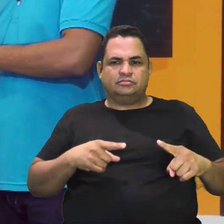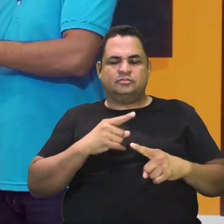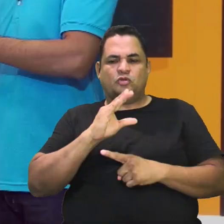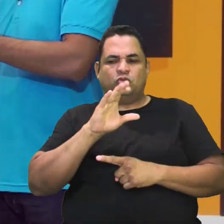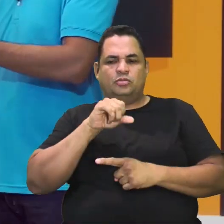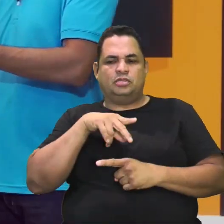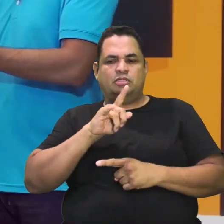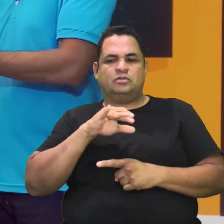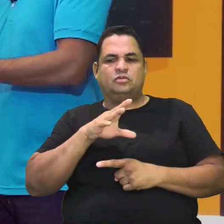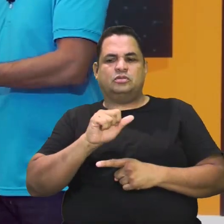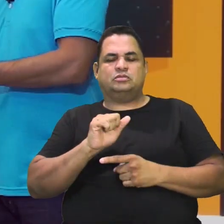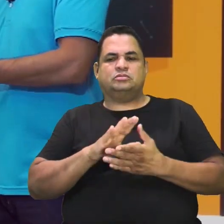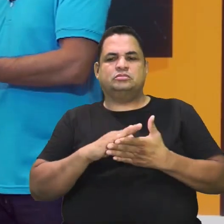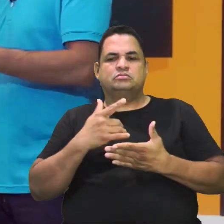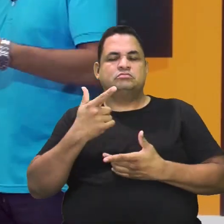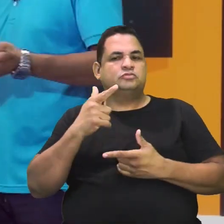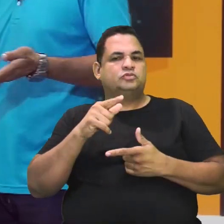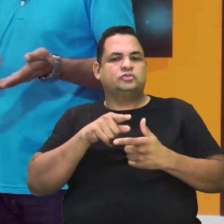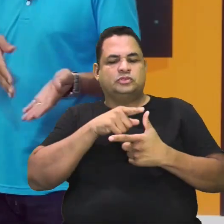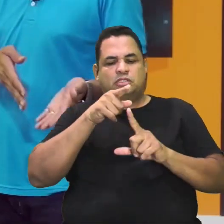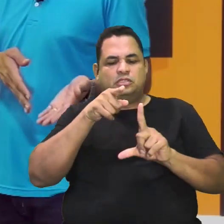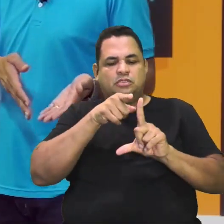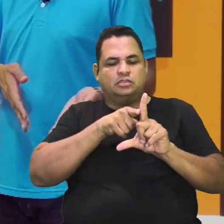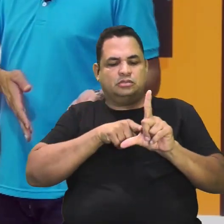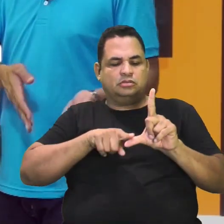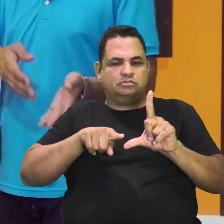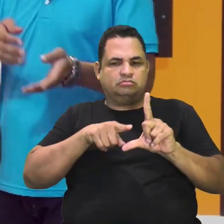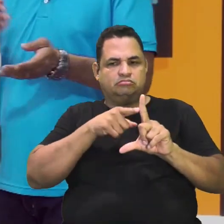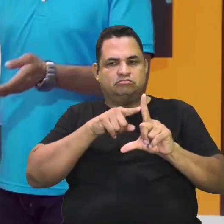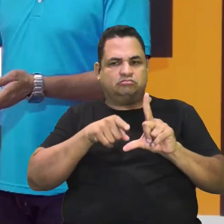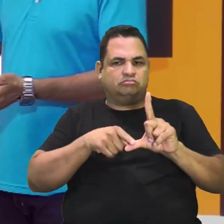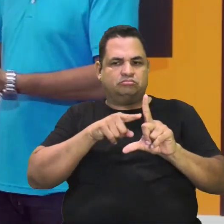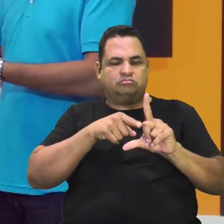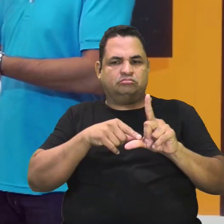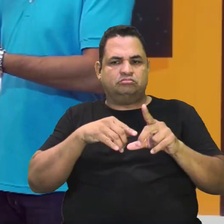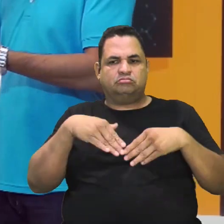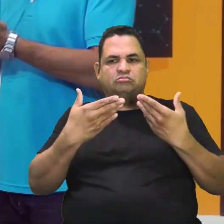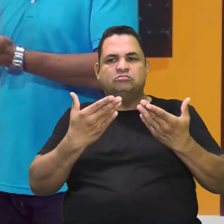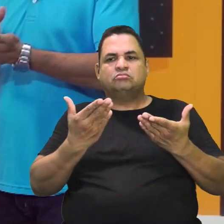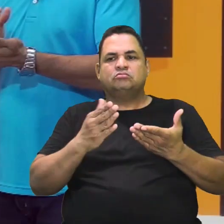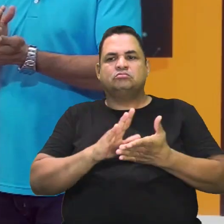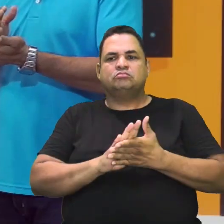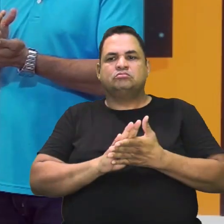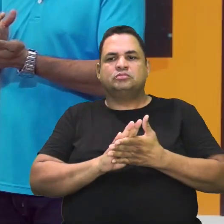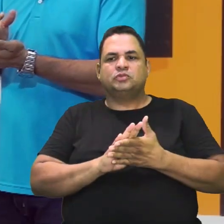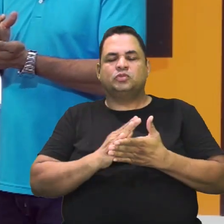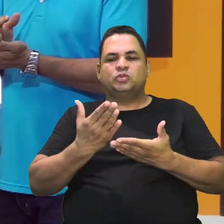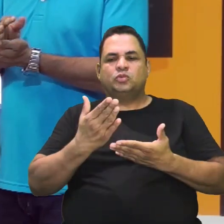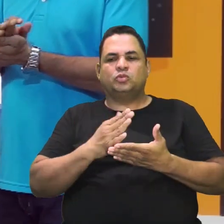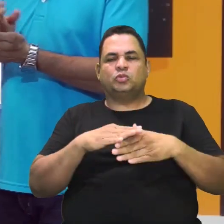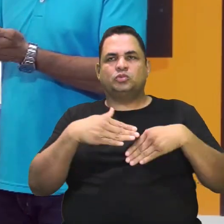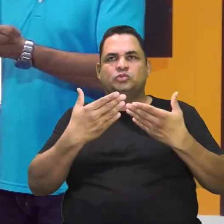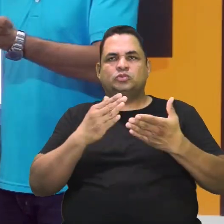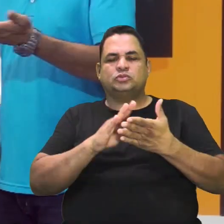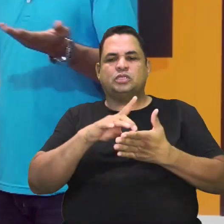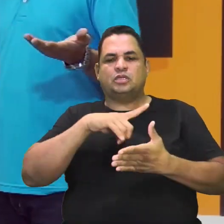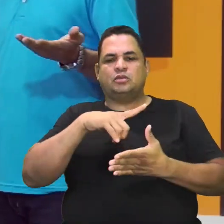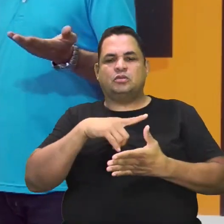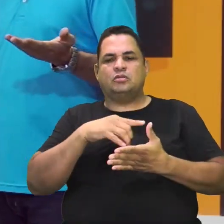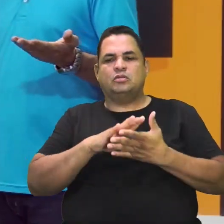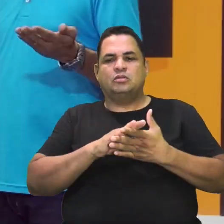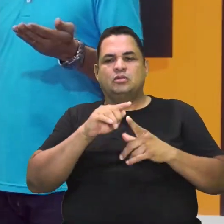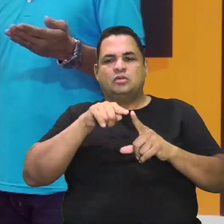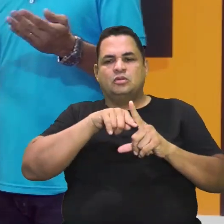oblíqua, quando não for ângulo de 90 graus, ou pode ser perpendicular, quando esse ângulo for um ângulo reto. E aí é o